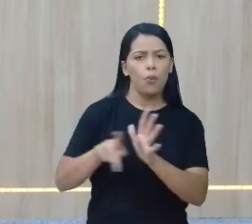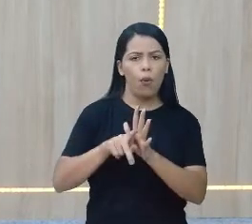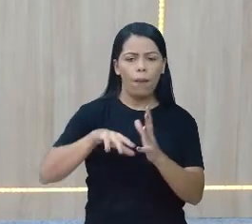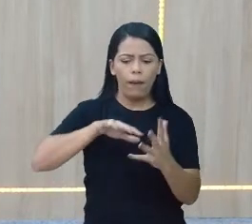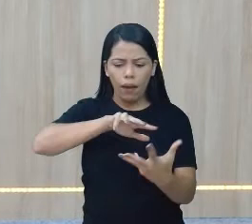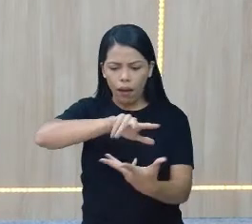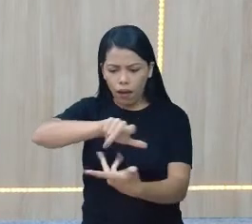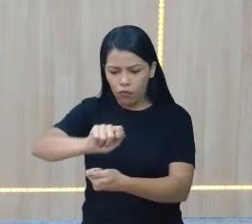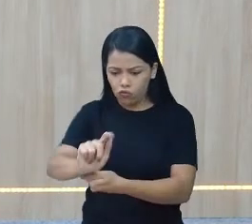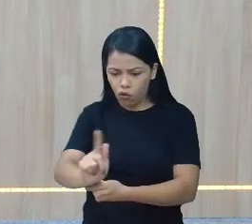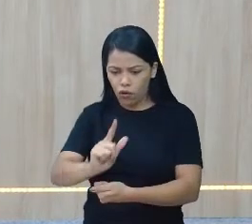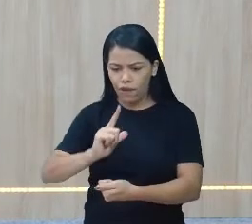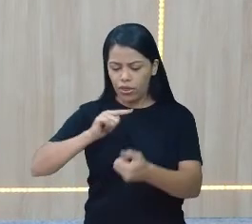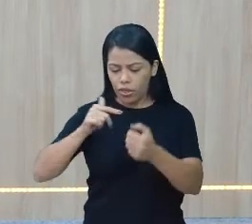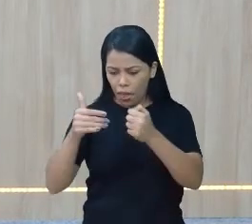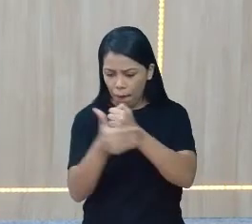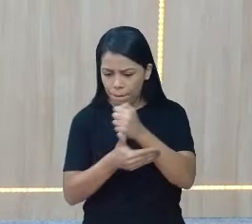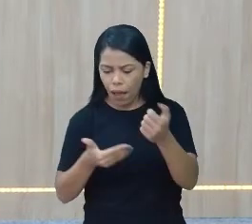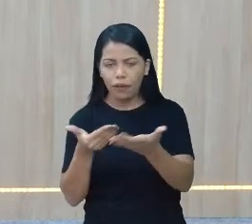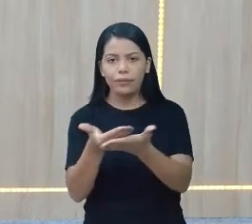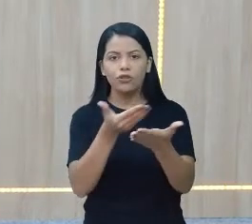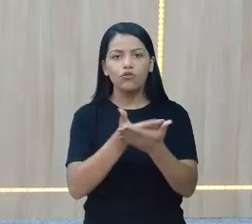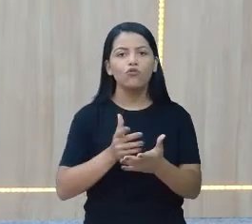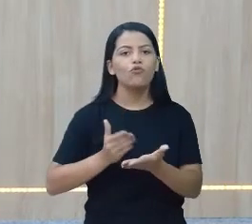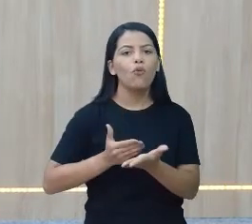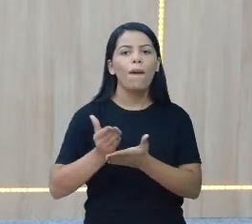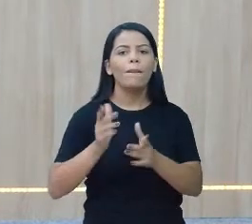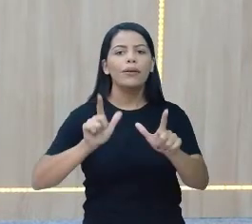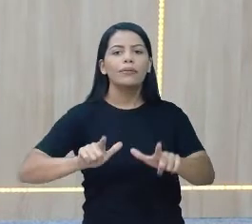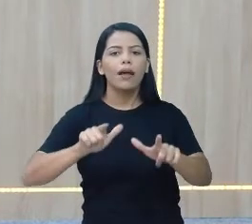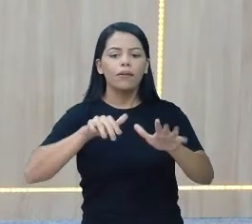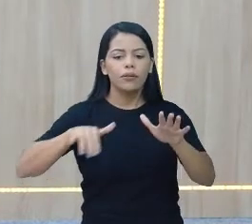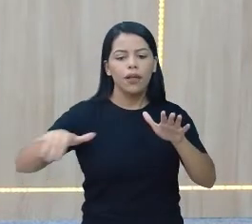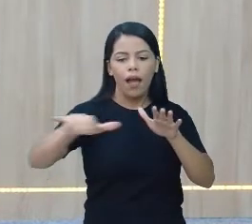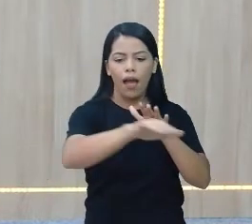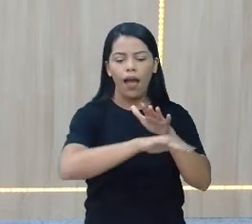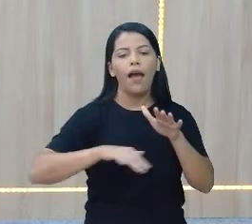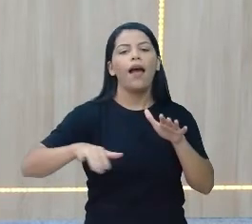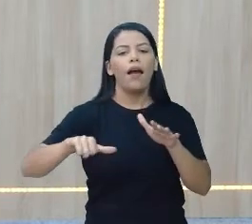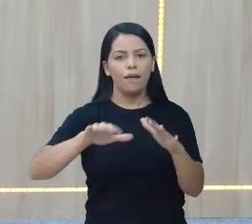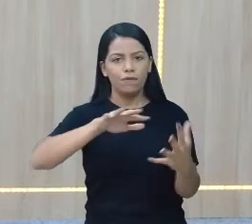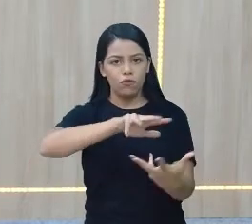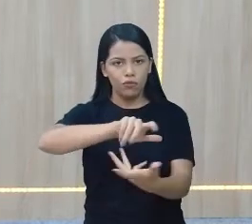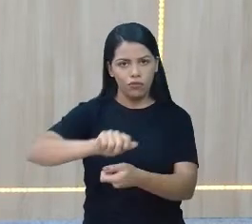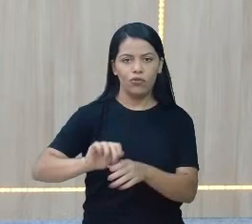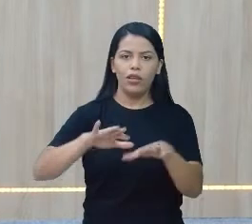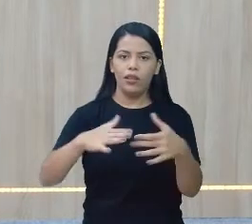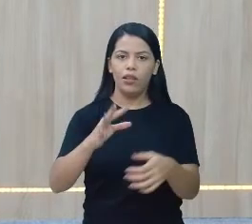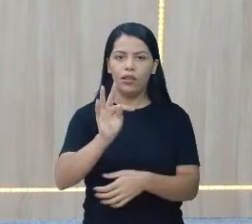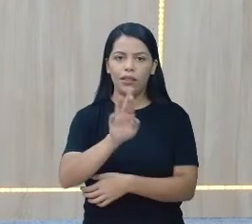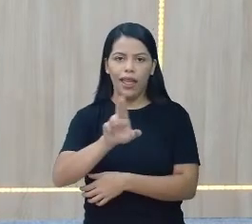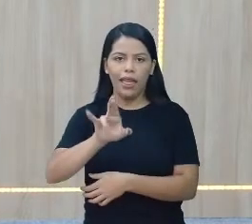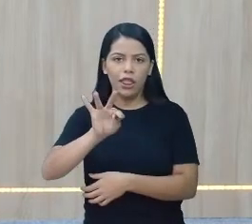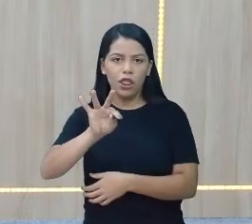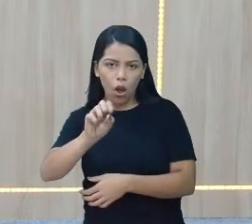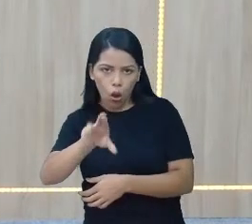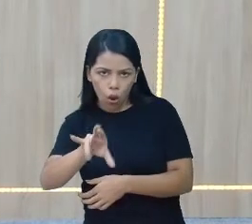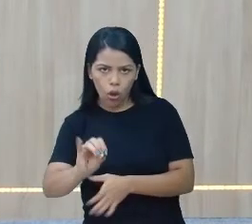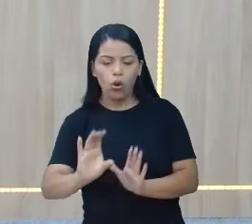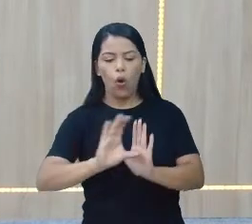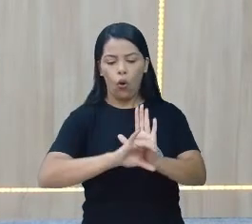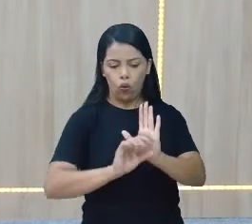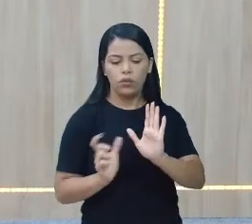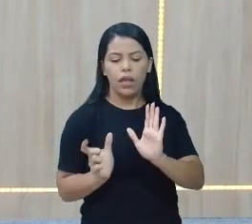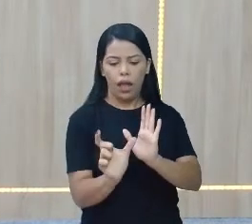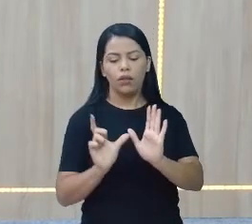né, tem lá a sua base de estudo aonde? No espaço geográfico. E o território é um dos conceitos que vai